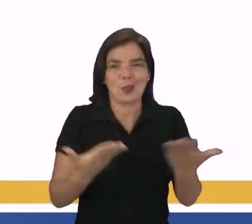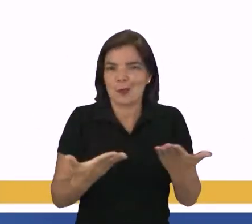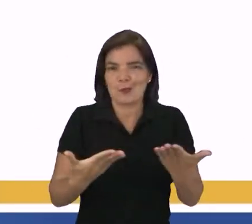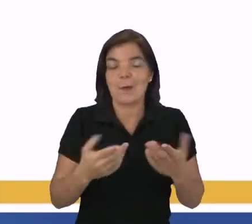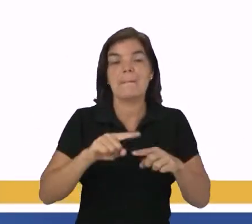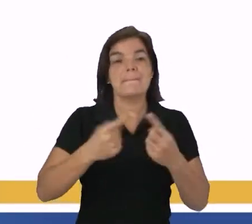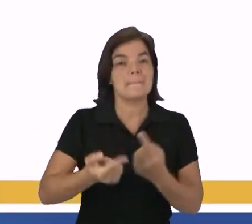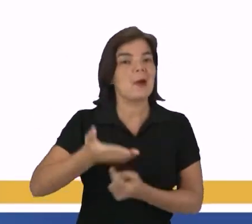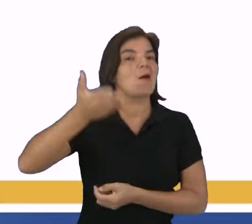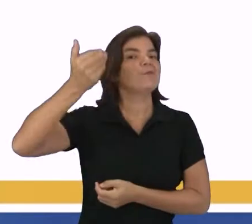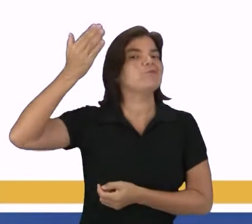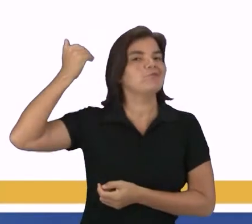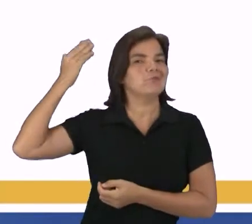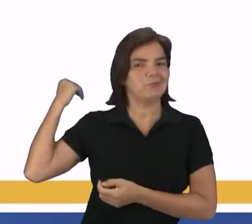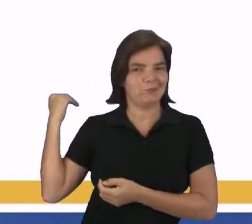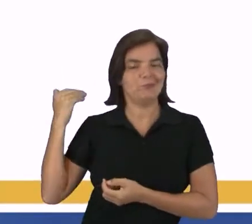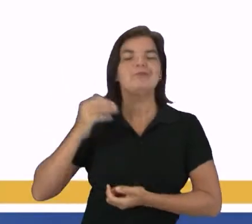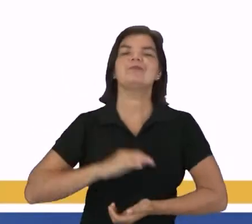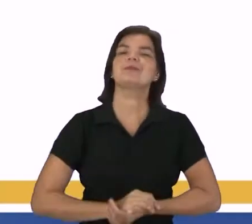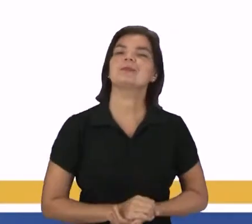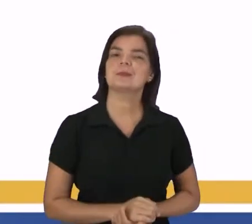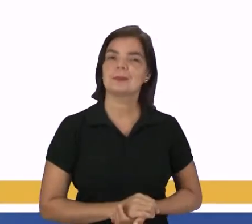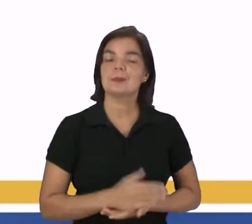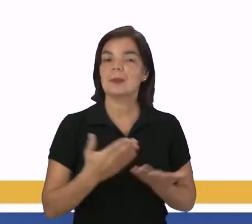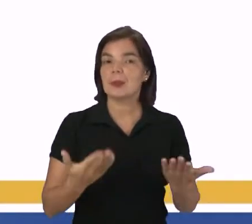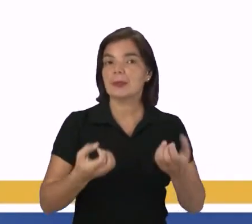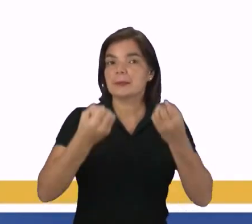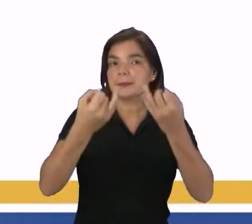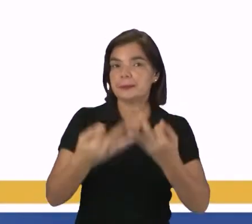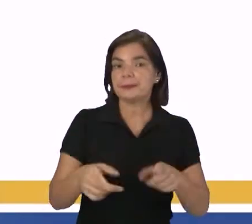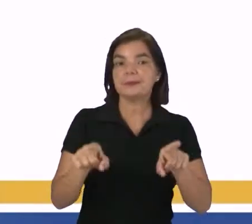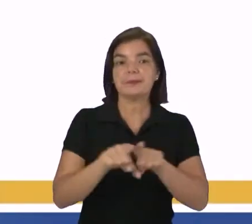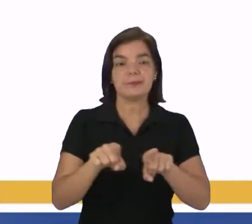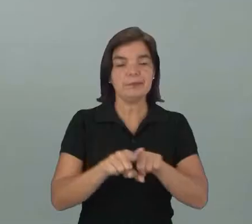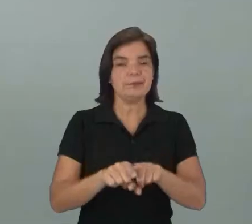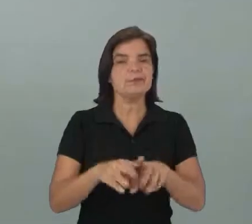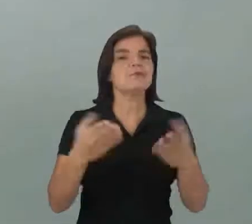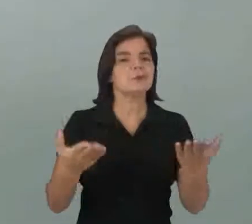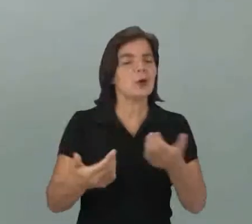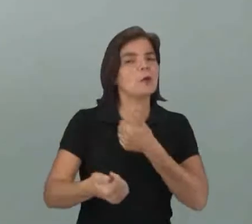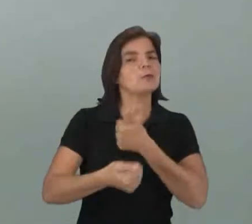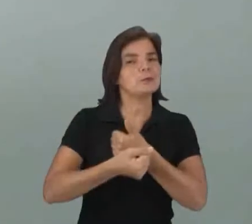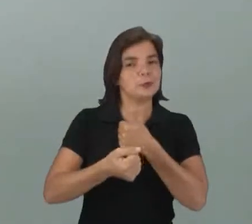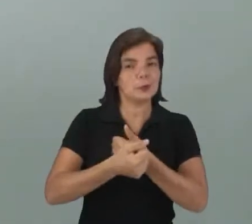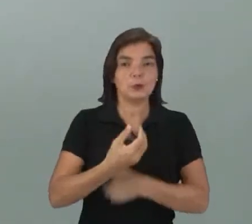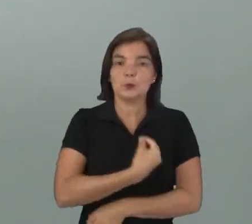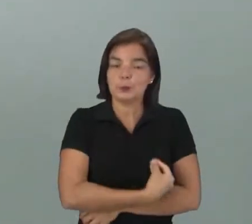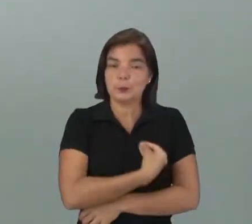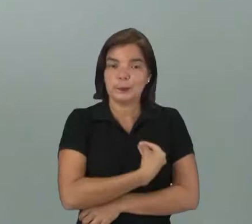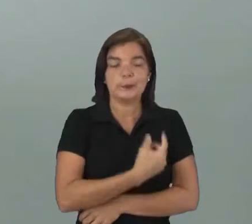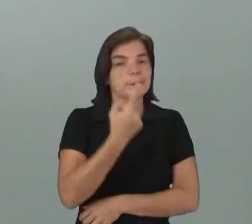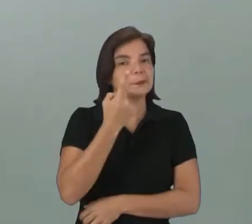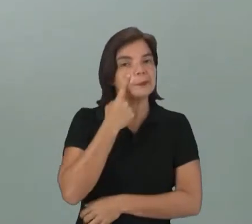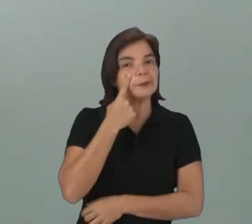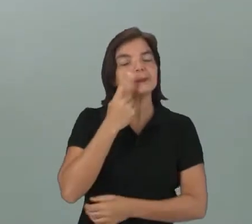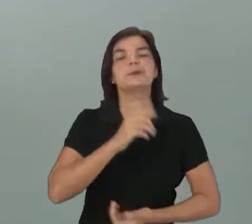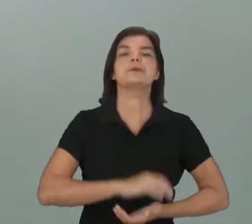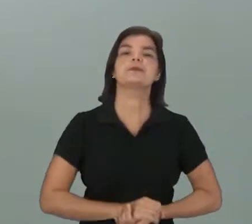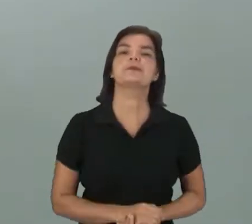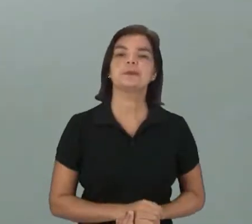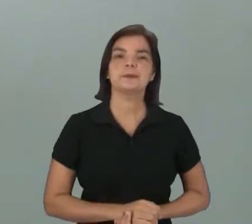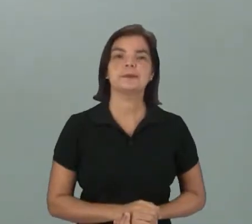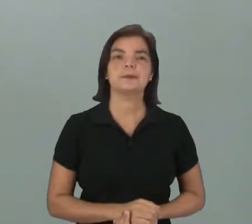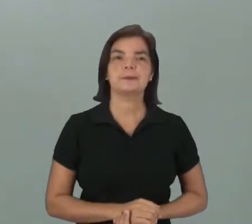este, mas é esse ano que passou. Diz-se sobre um passado que está muito próximo do presente. Observe a